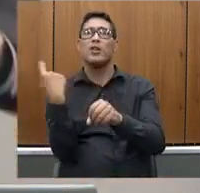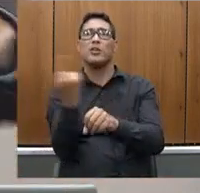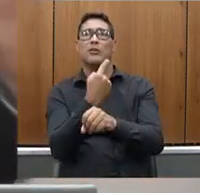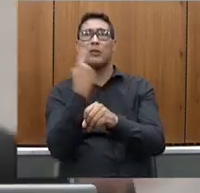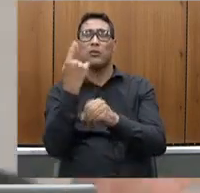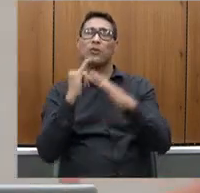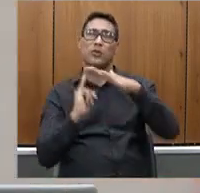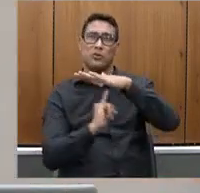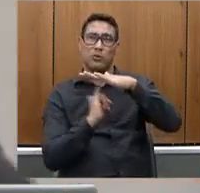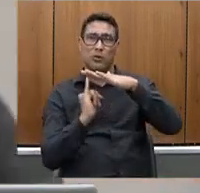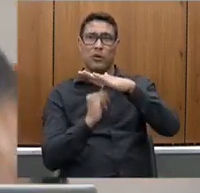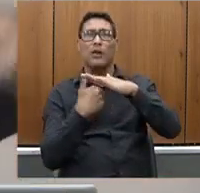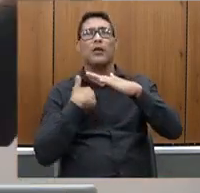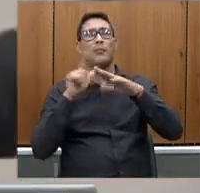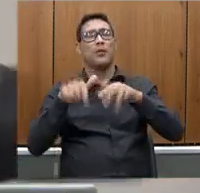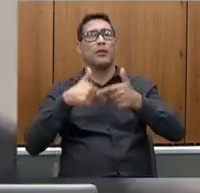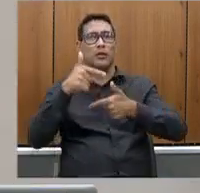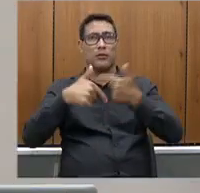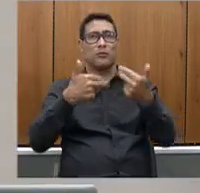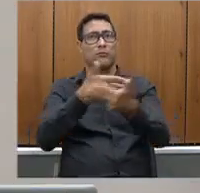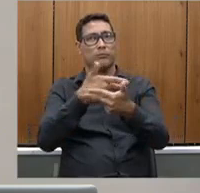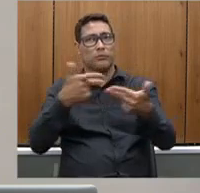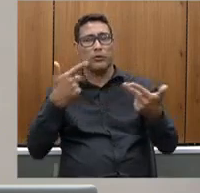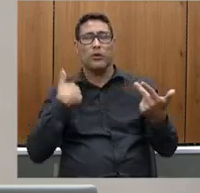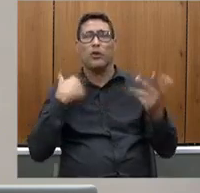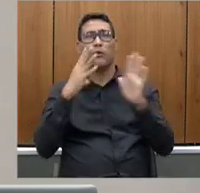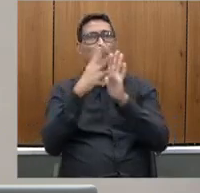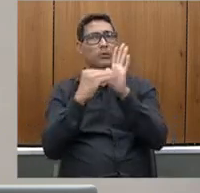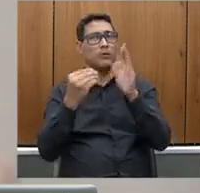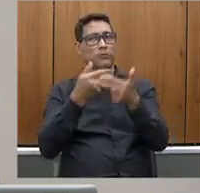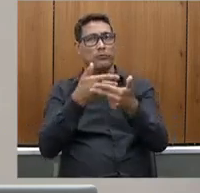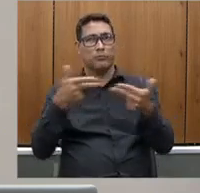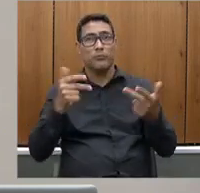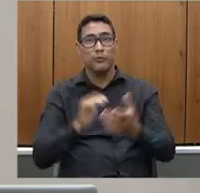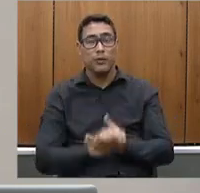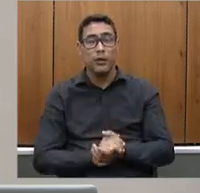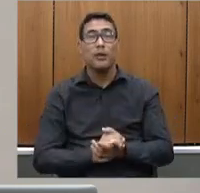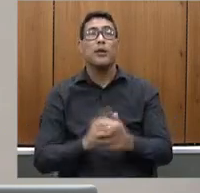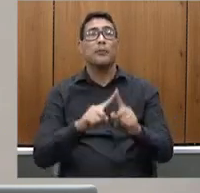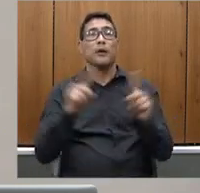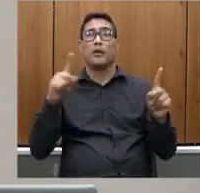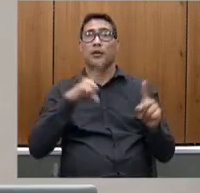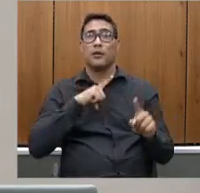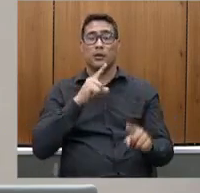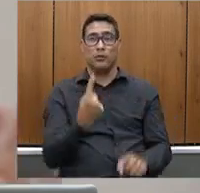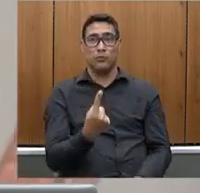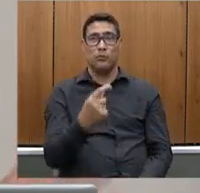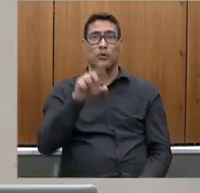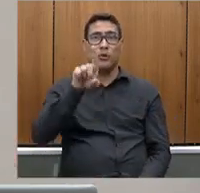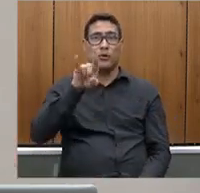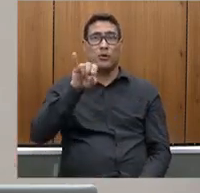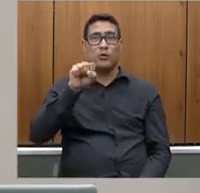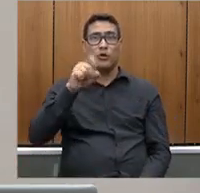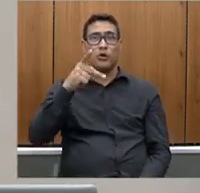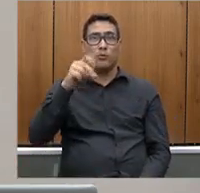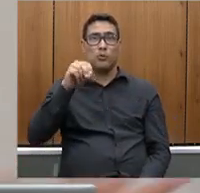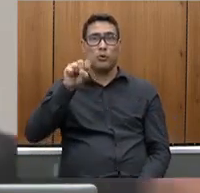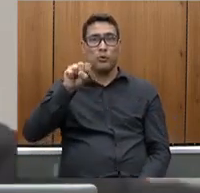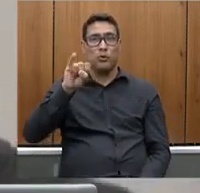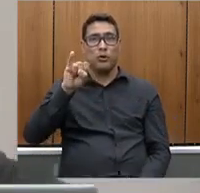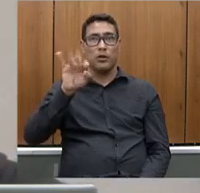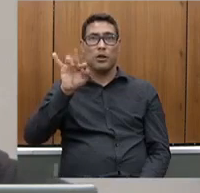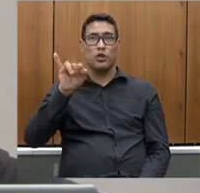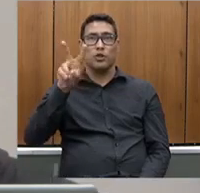as variáveis do policiamento os modelos mas tem um dispositivo que não que não